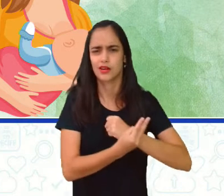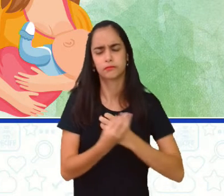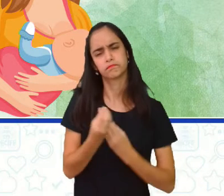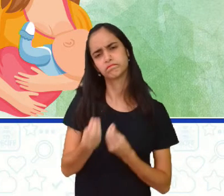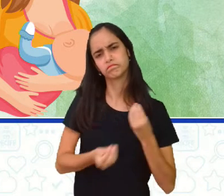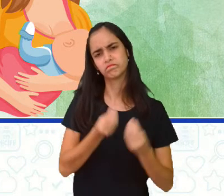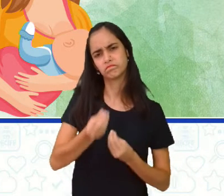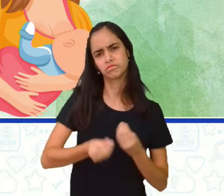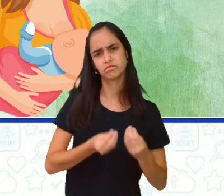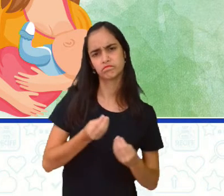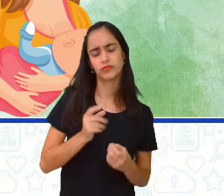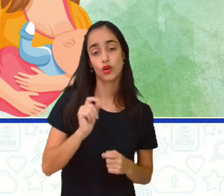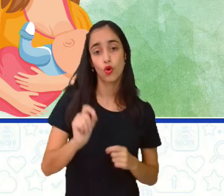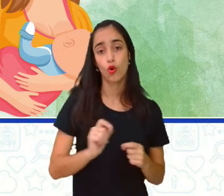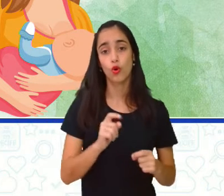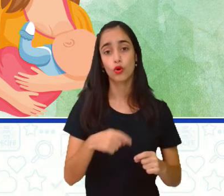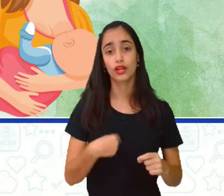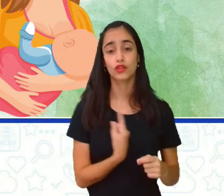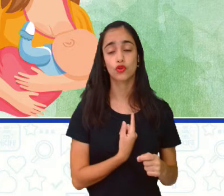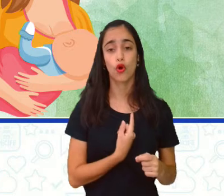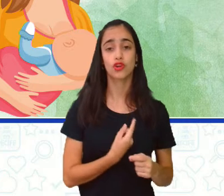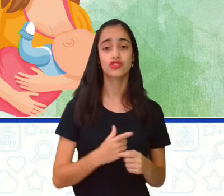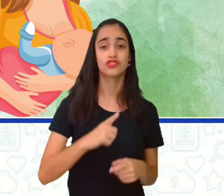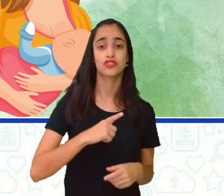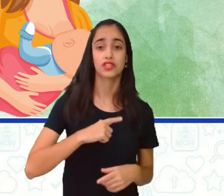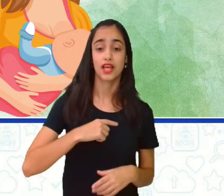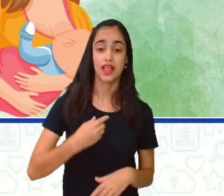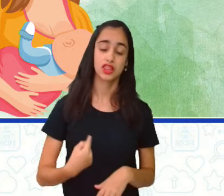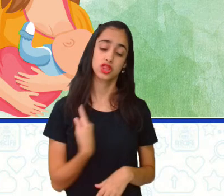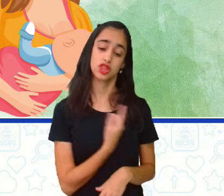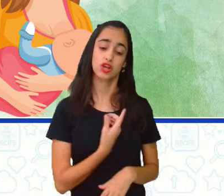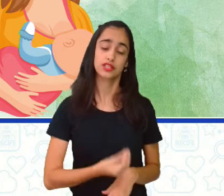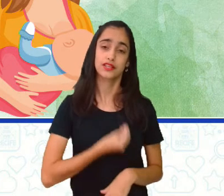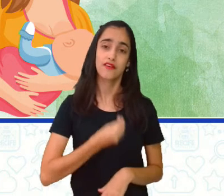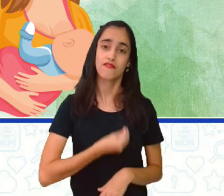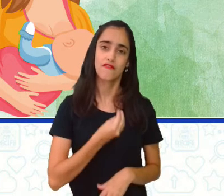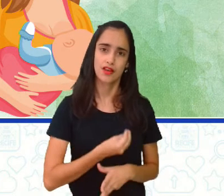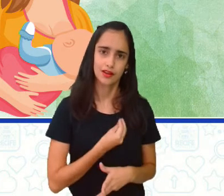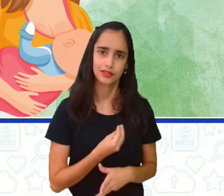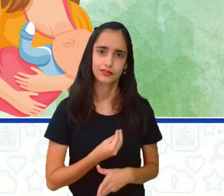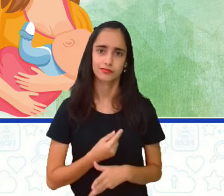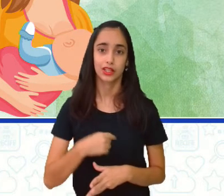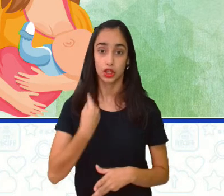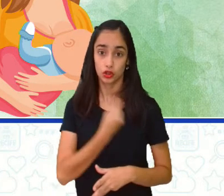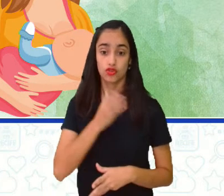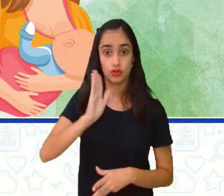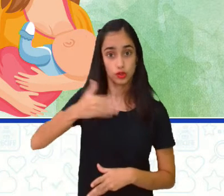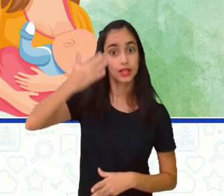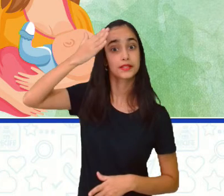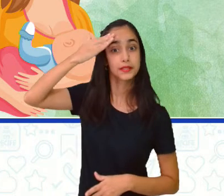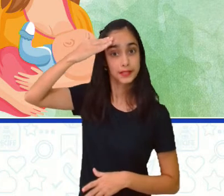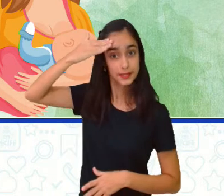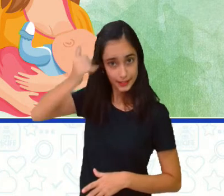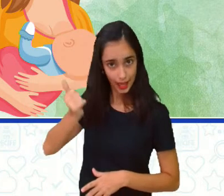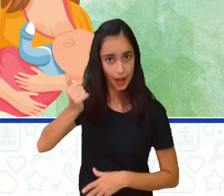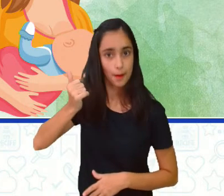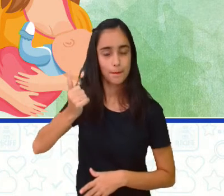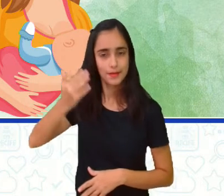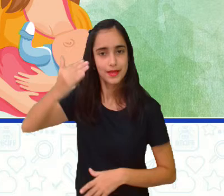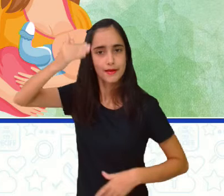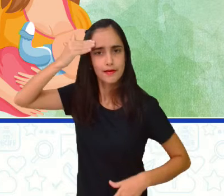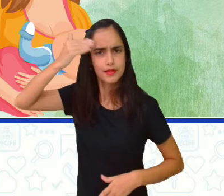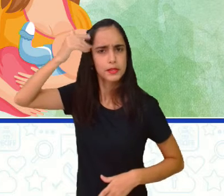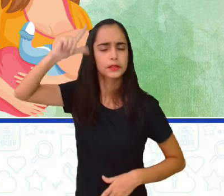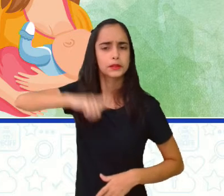temos, ou que nós recebemos na nossa vida, que vai garantir essa defesa? Olha aí, pessoal. Recebemos